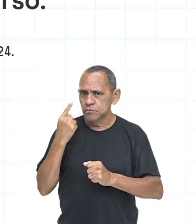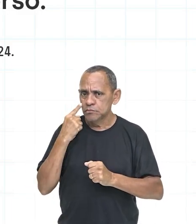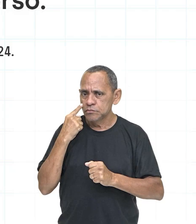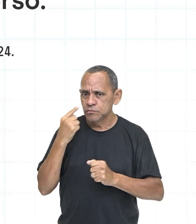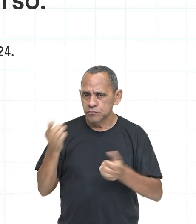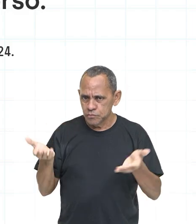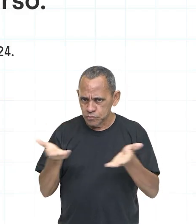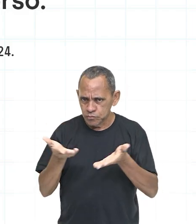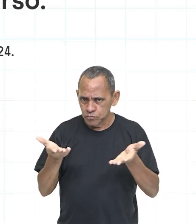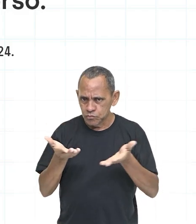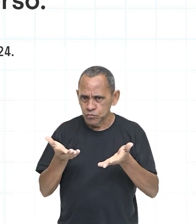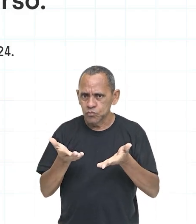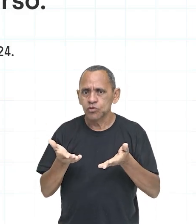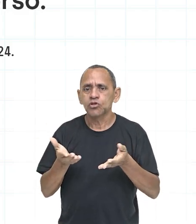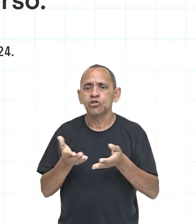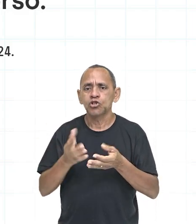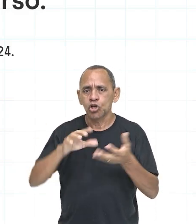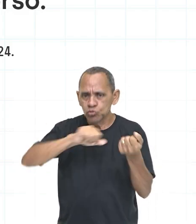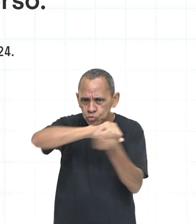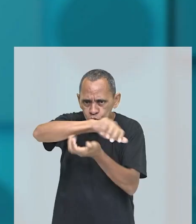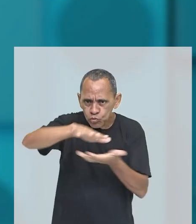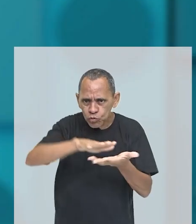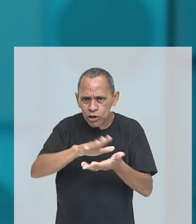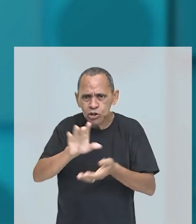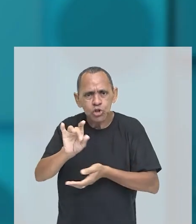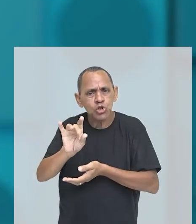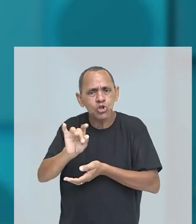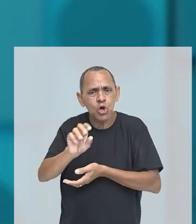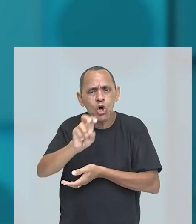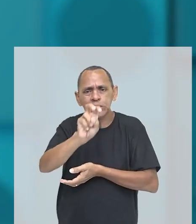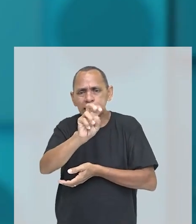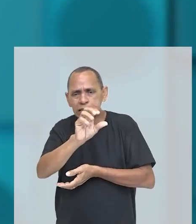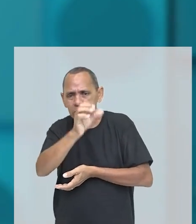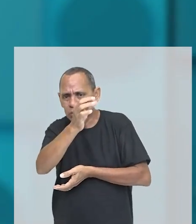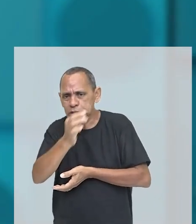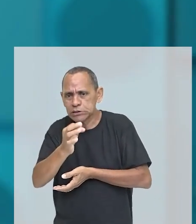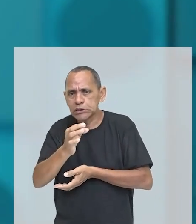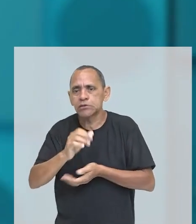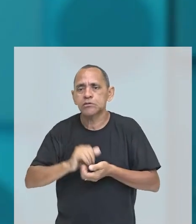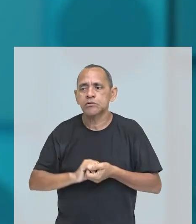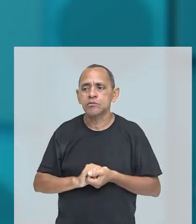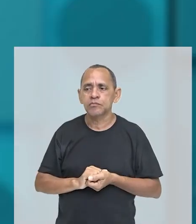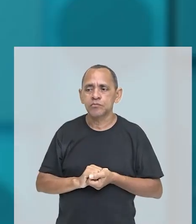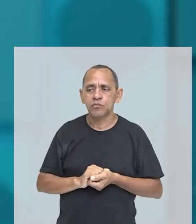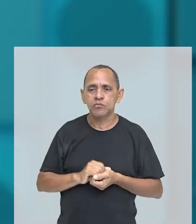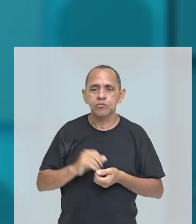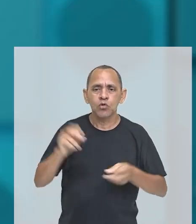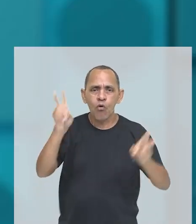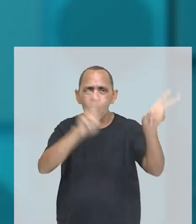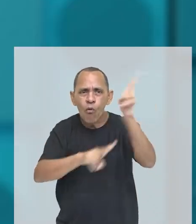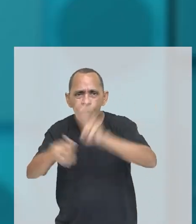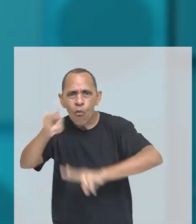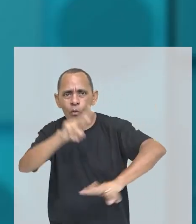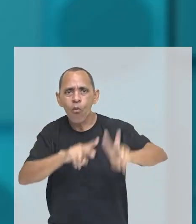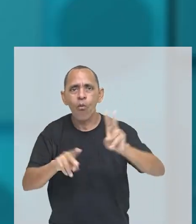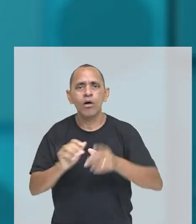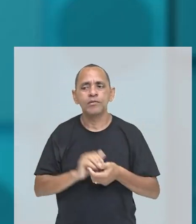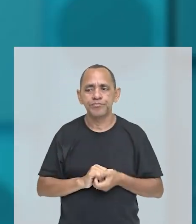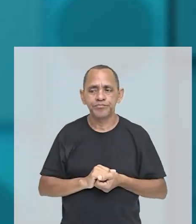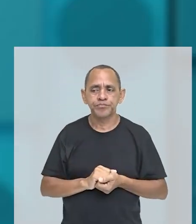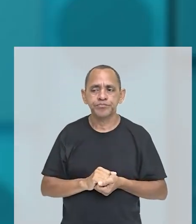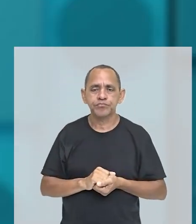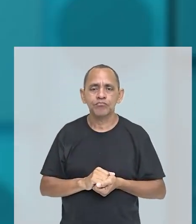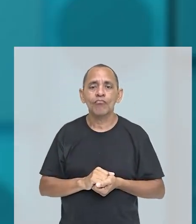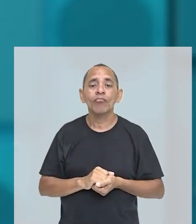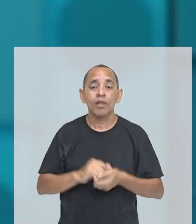é apenas 5% de tudo que o universo tem. O restante é matéria escura ou energia escura. Então nós não conseguimos